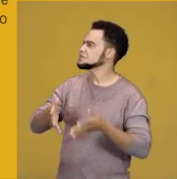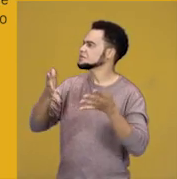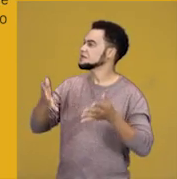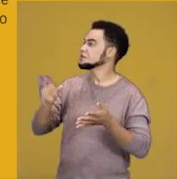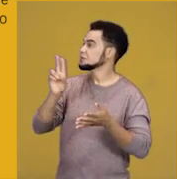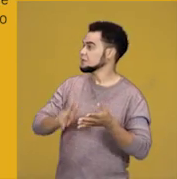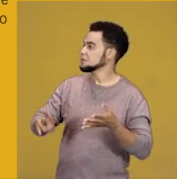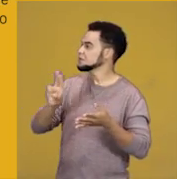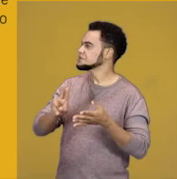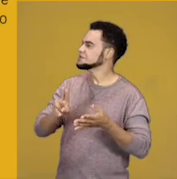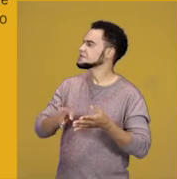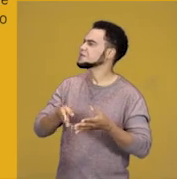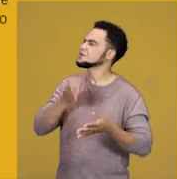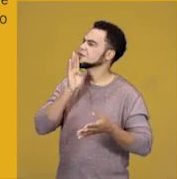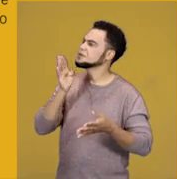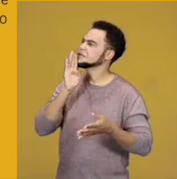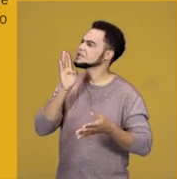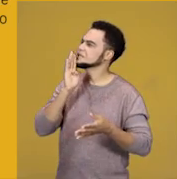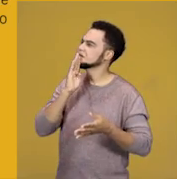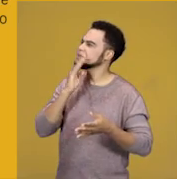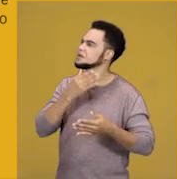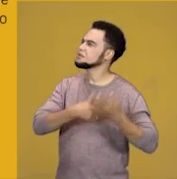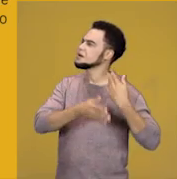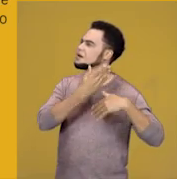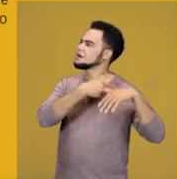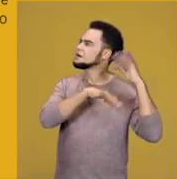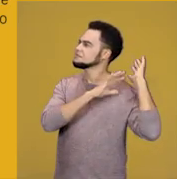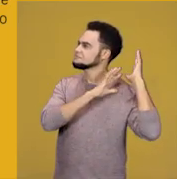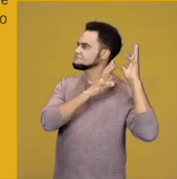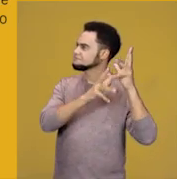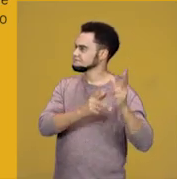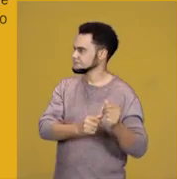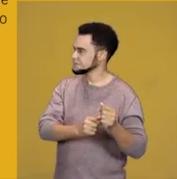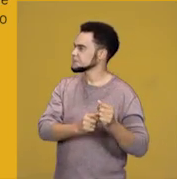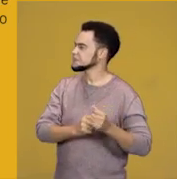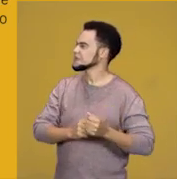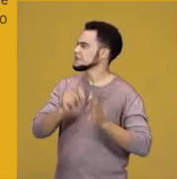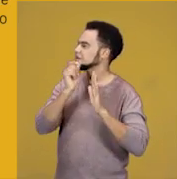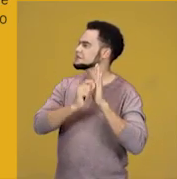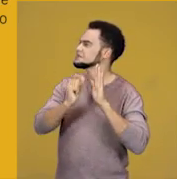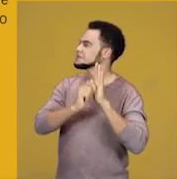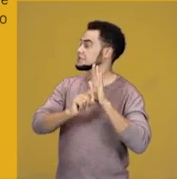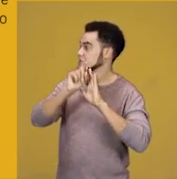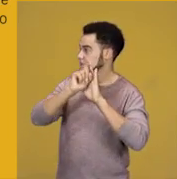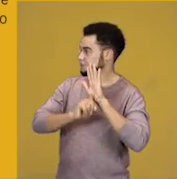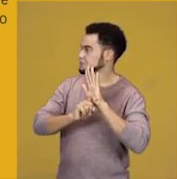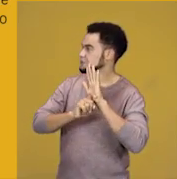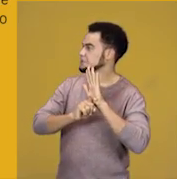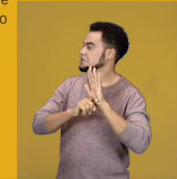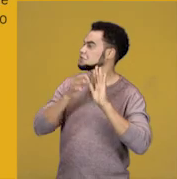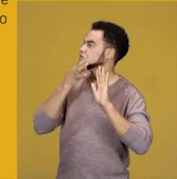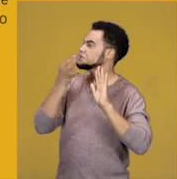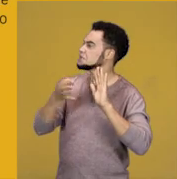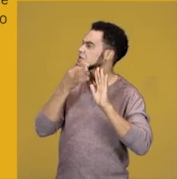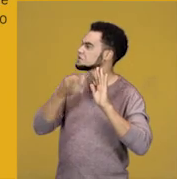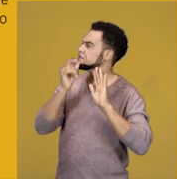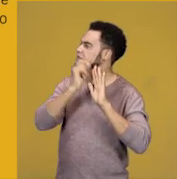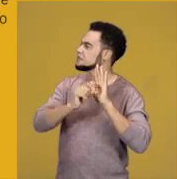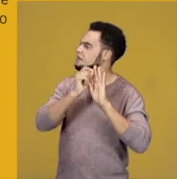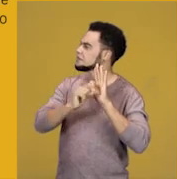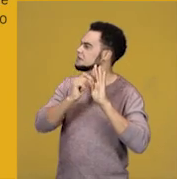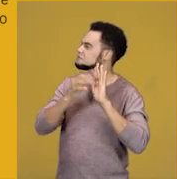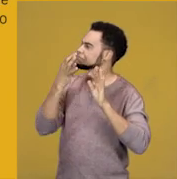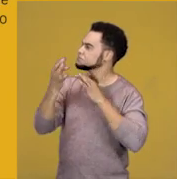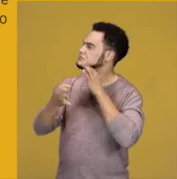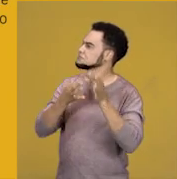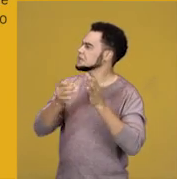nos conhecimentos construídos ao longo de sua formação, redija um texto dissertativo argumentativo em modalidade